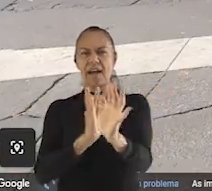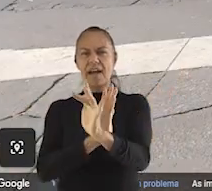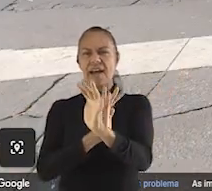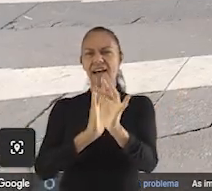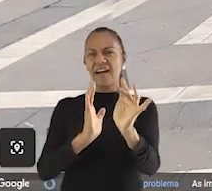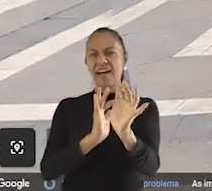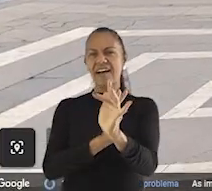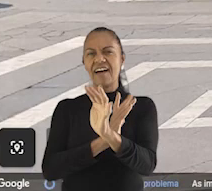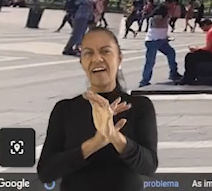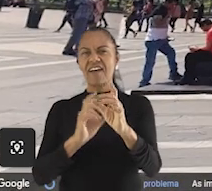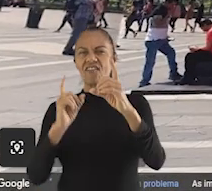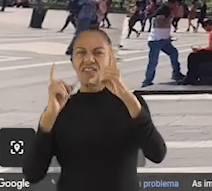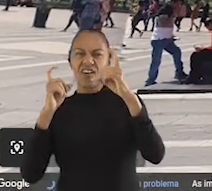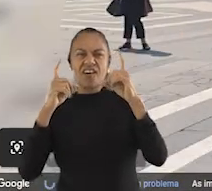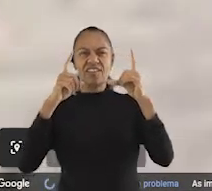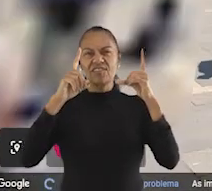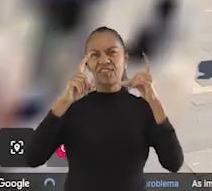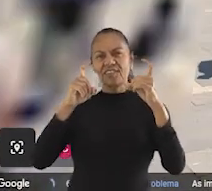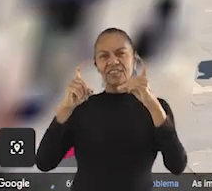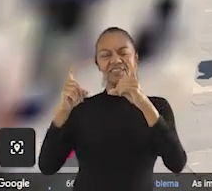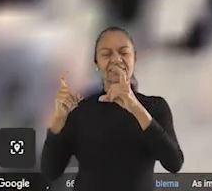pessoas tirando fotos.